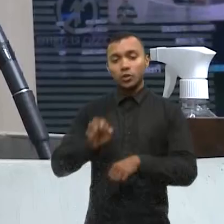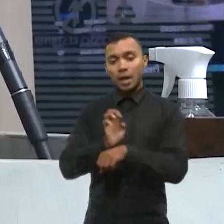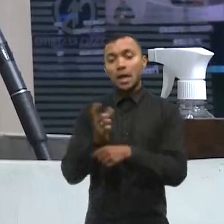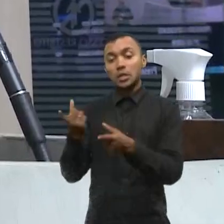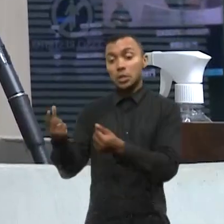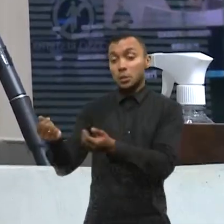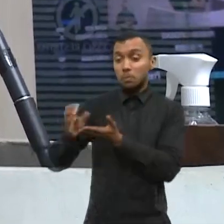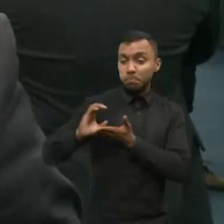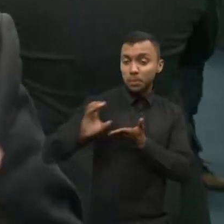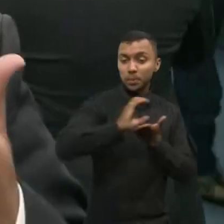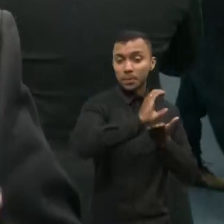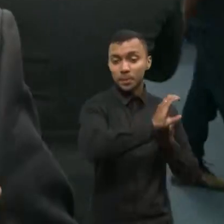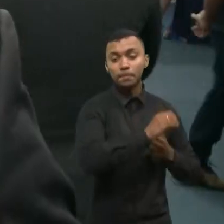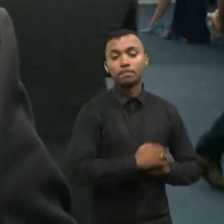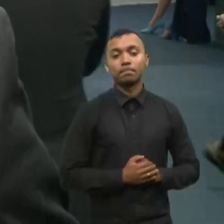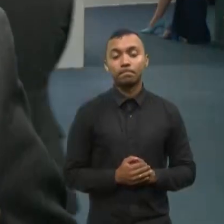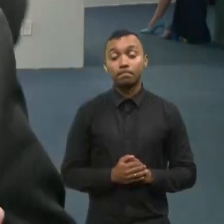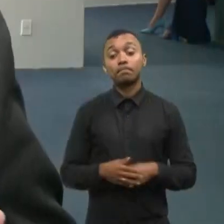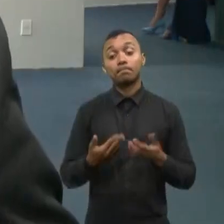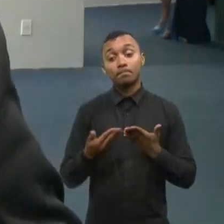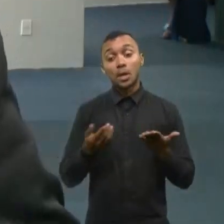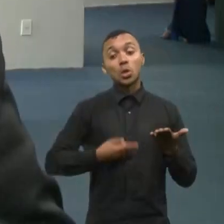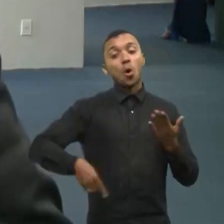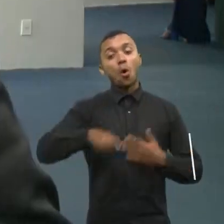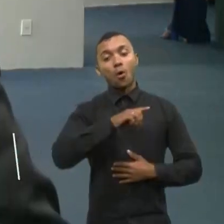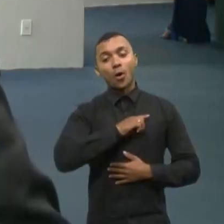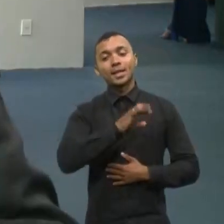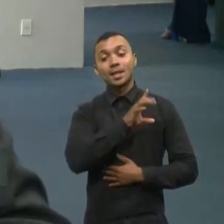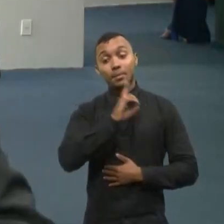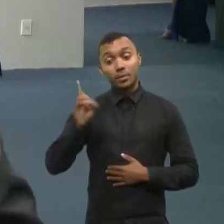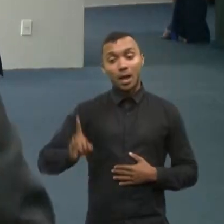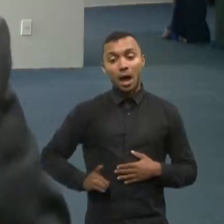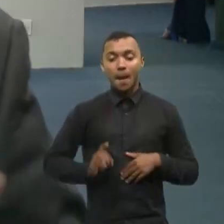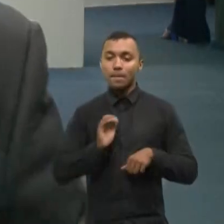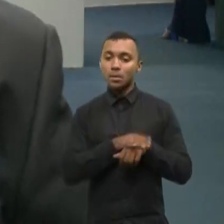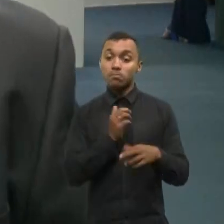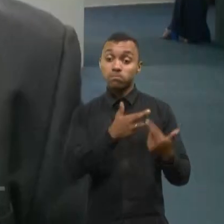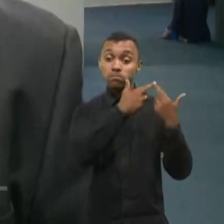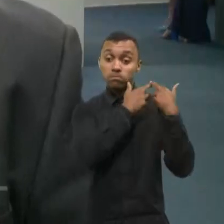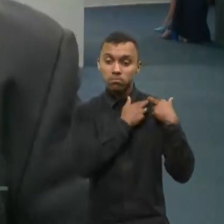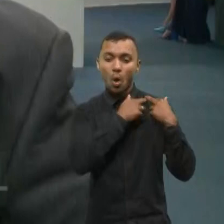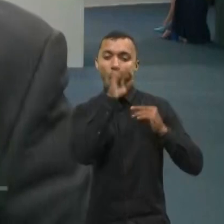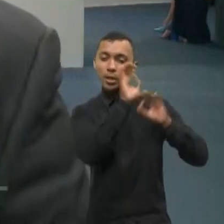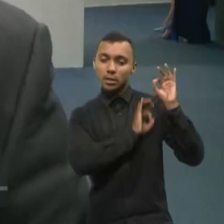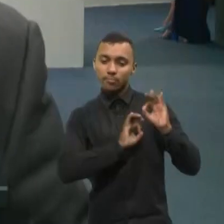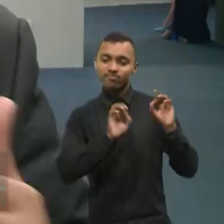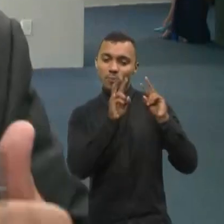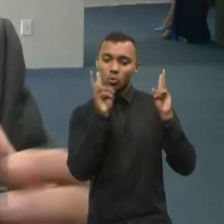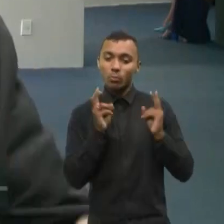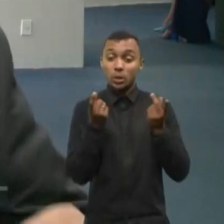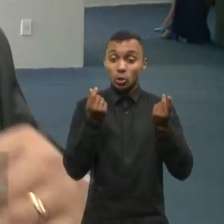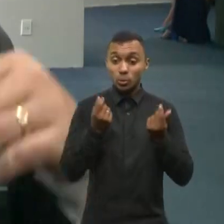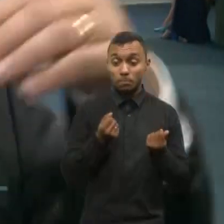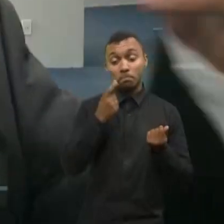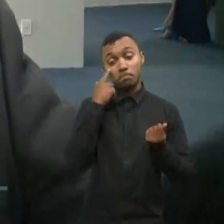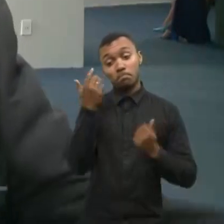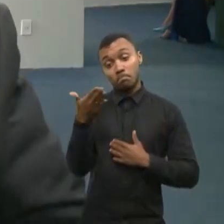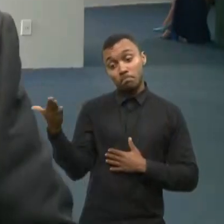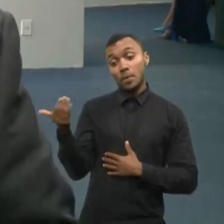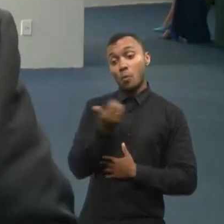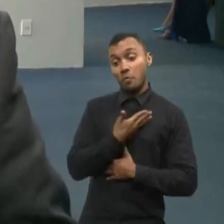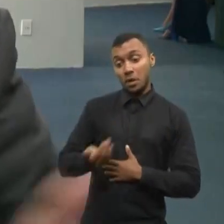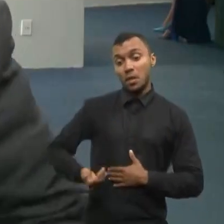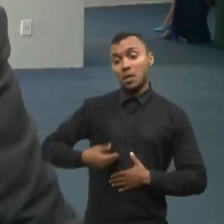investimentos necessários. Nós, deputados, que somos os autorizadores orçamentários para que o governo possa fazer